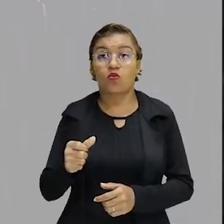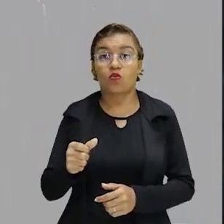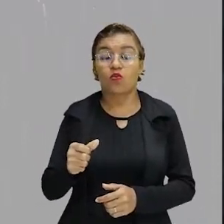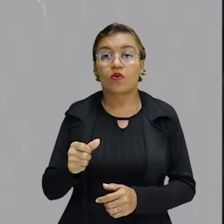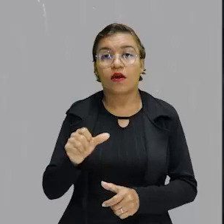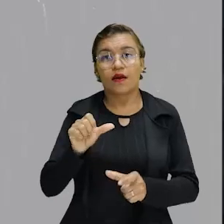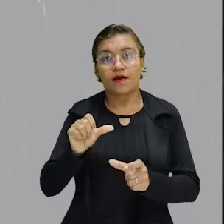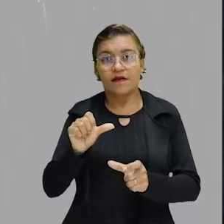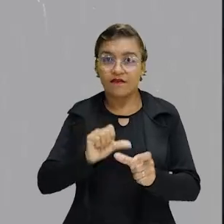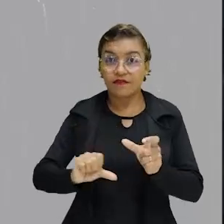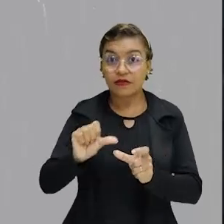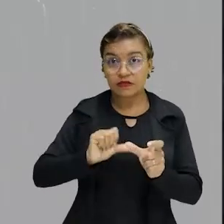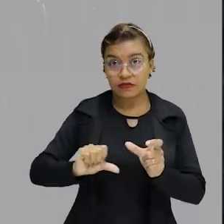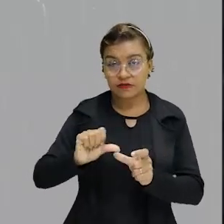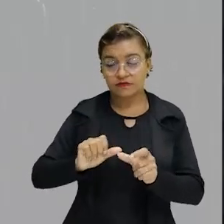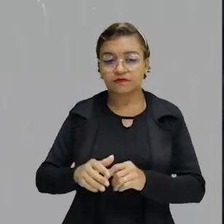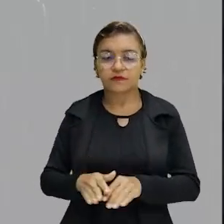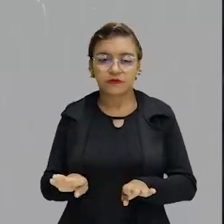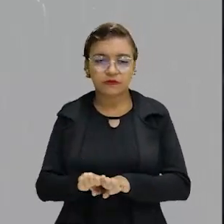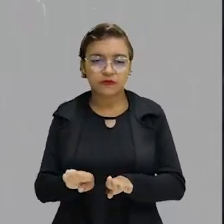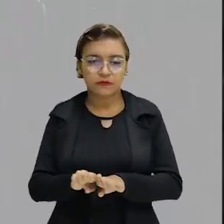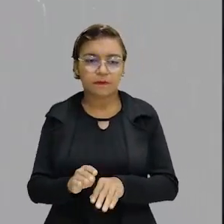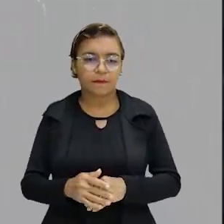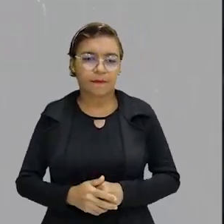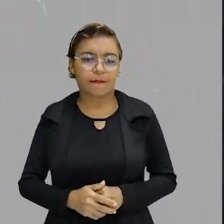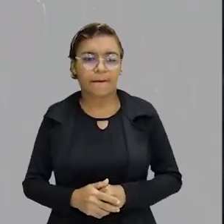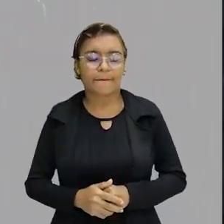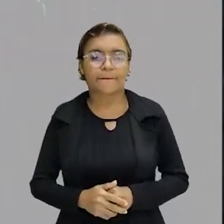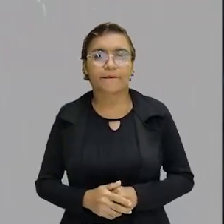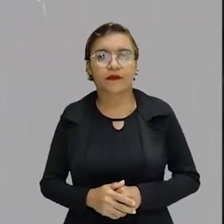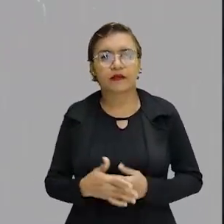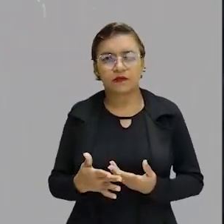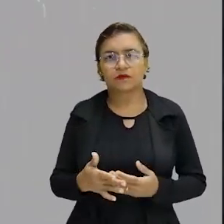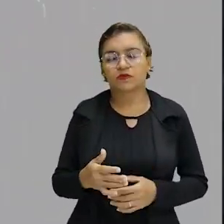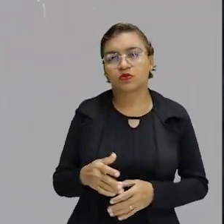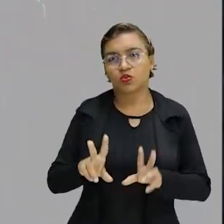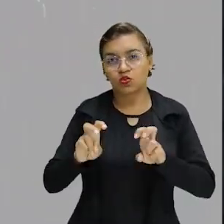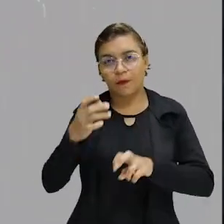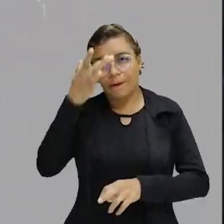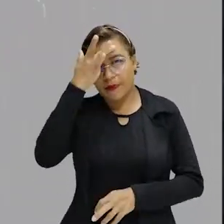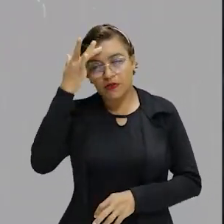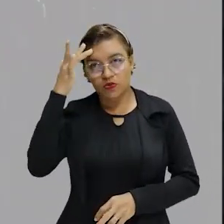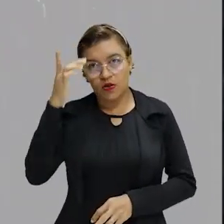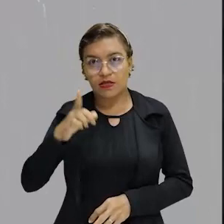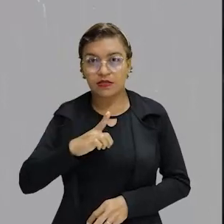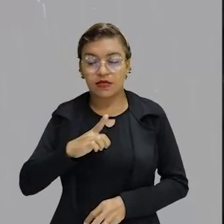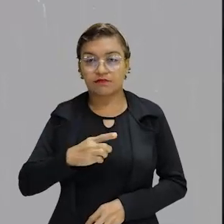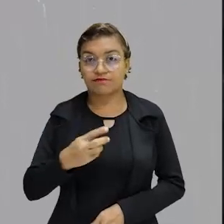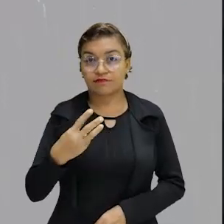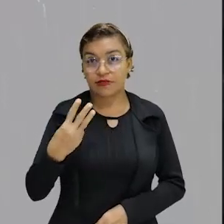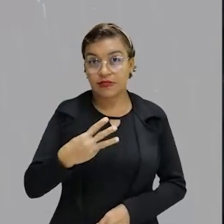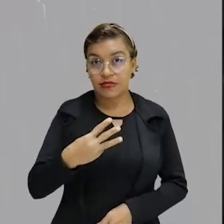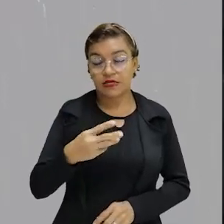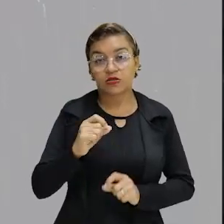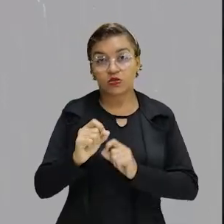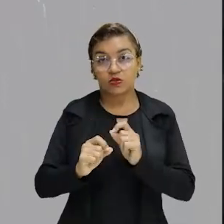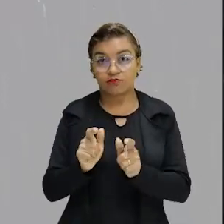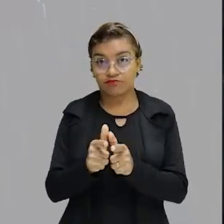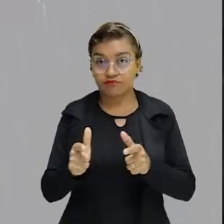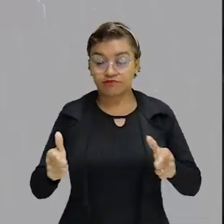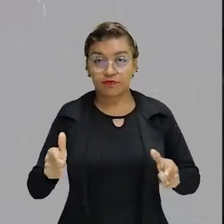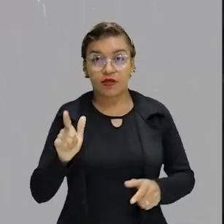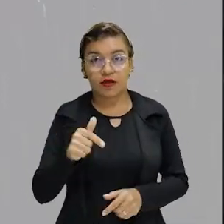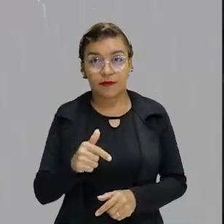desinências verbais, tá certo? Então, só relembrando, em relação à pessoa, nós temos 3 pessoas gramaticais. Quem são as pessoas